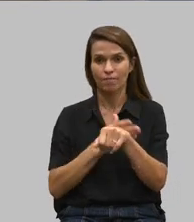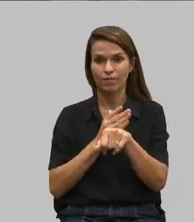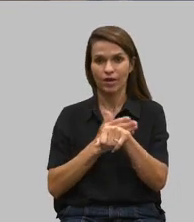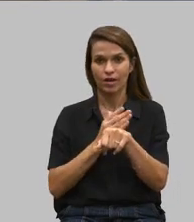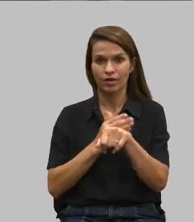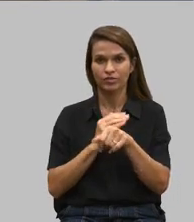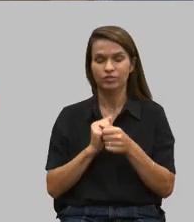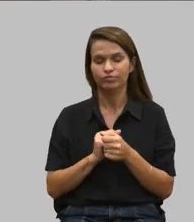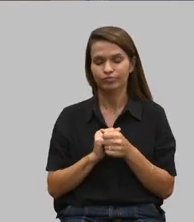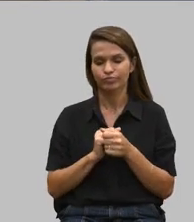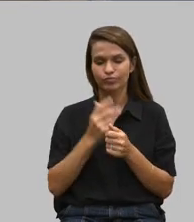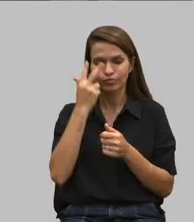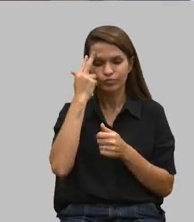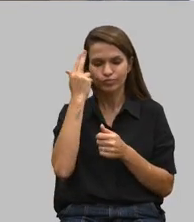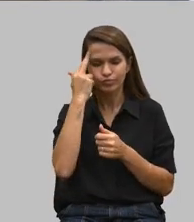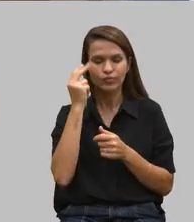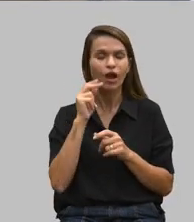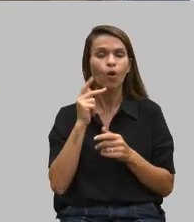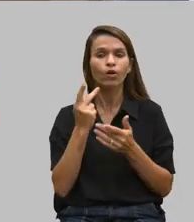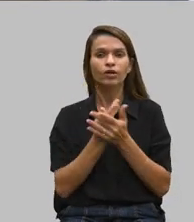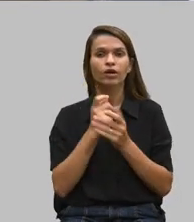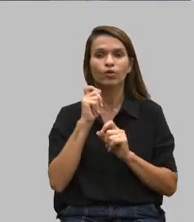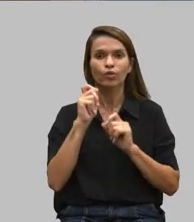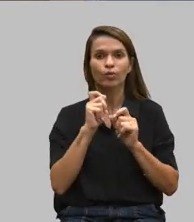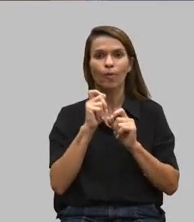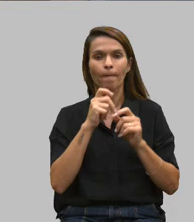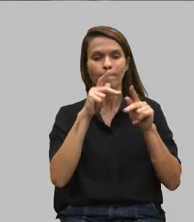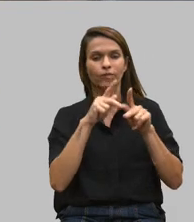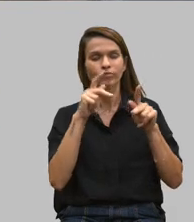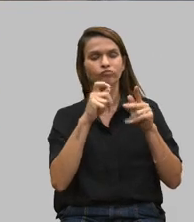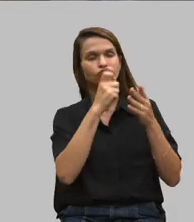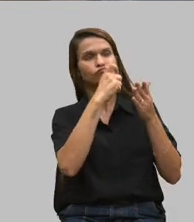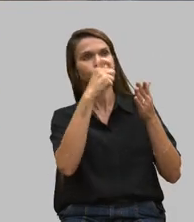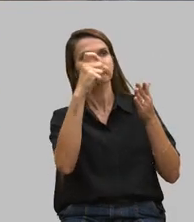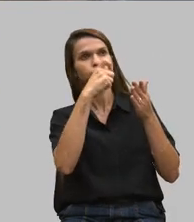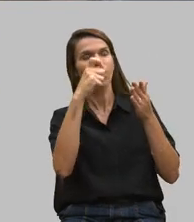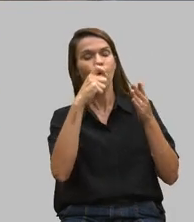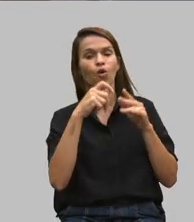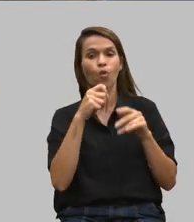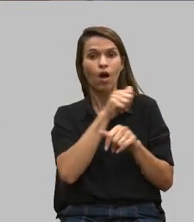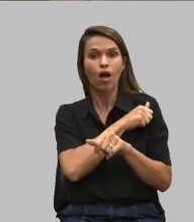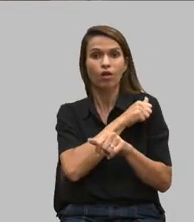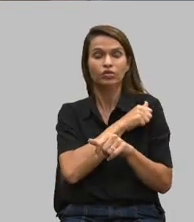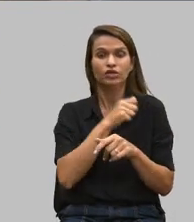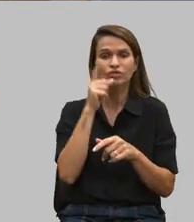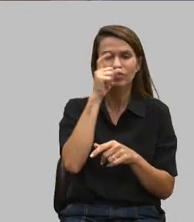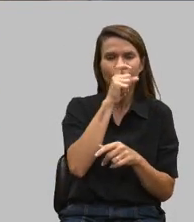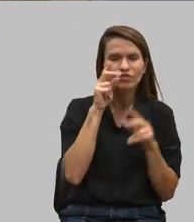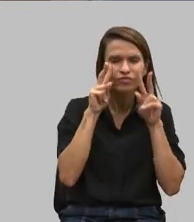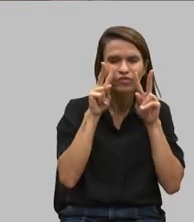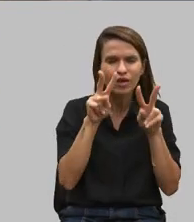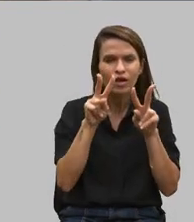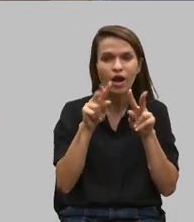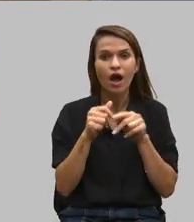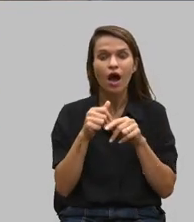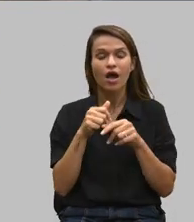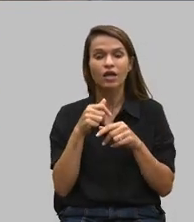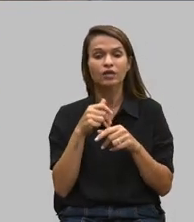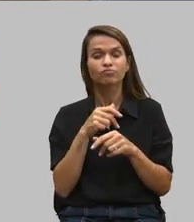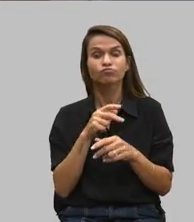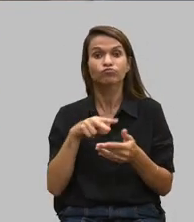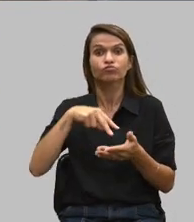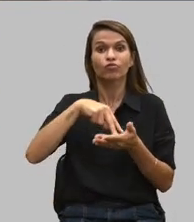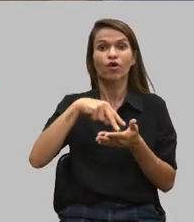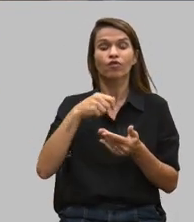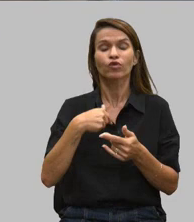tá lá escrevendo no quadro e o estudante que tem dificuldade visual ele levanta lá atrás e fala assim professor vou sentar aqui na frente para poder copiar que eu não tô